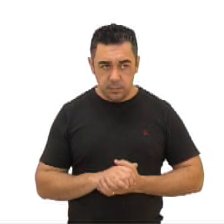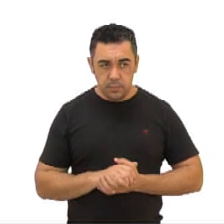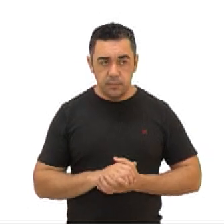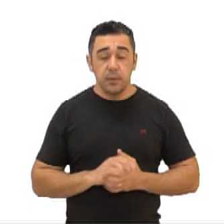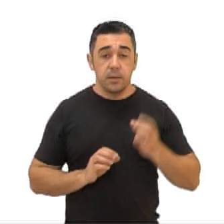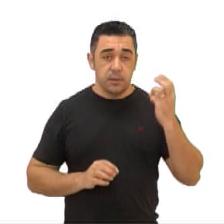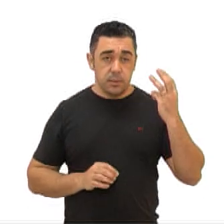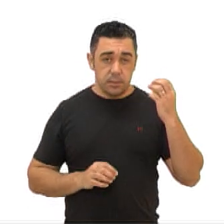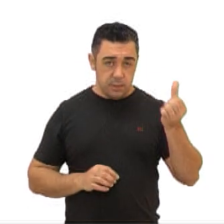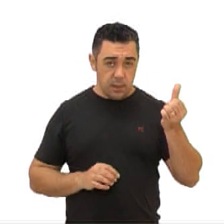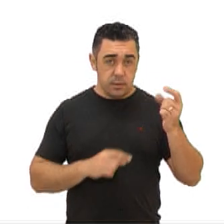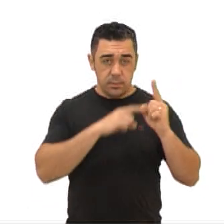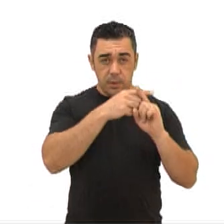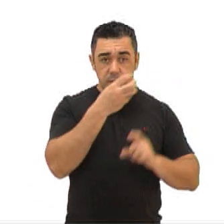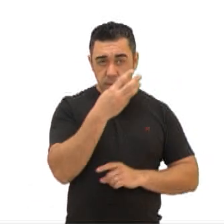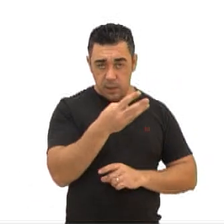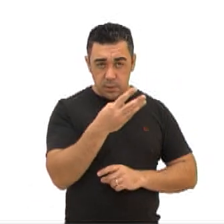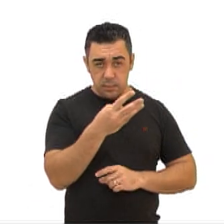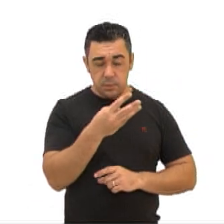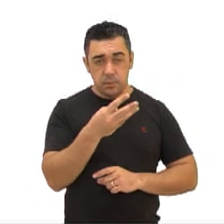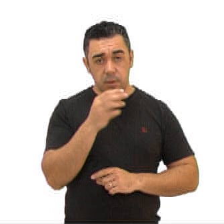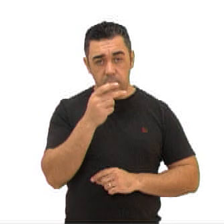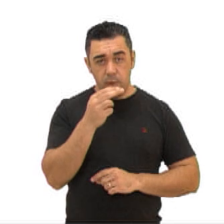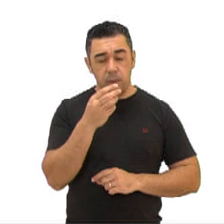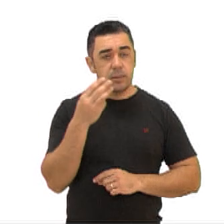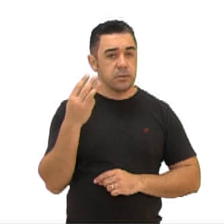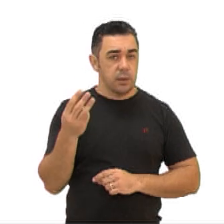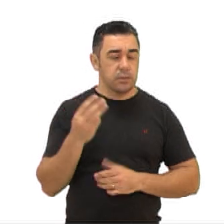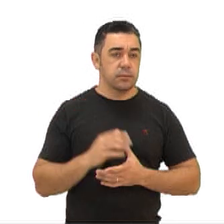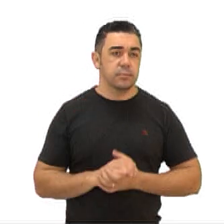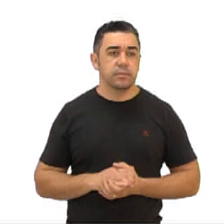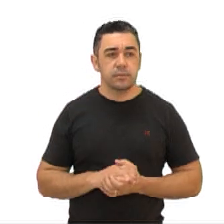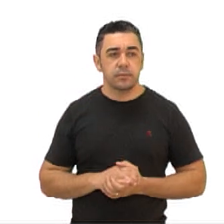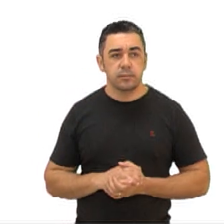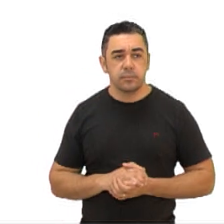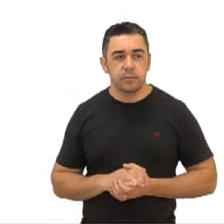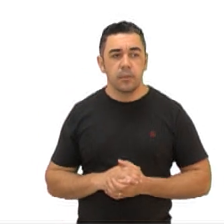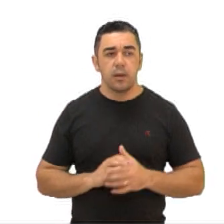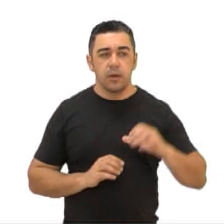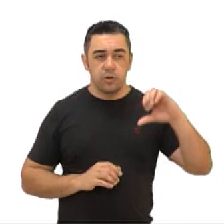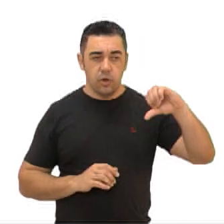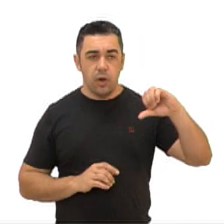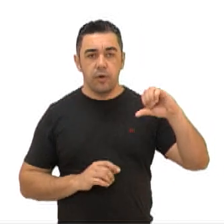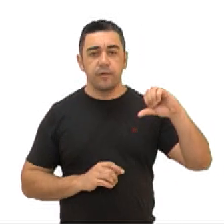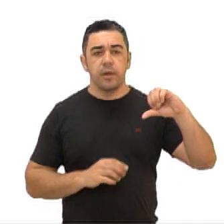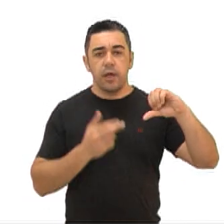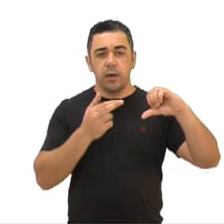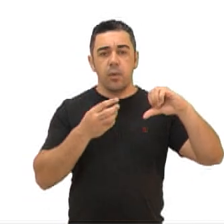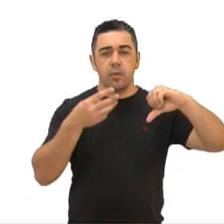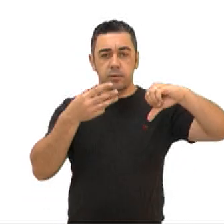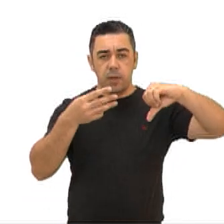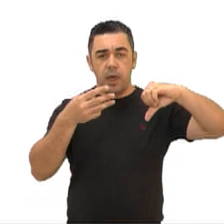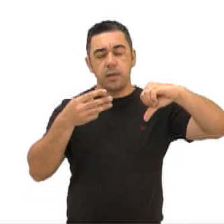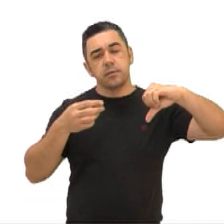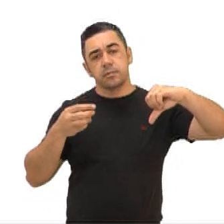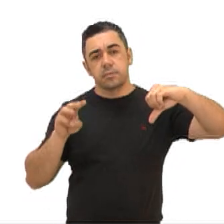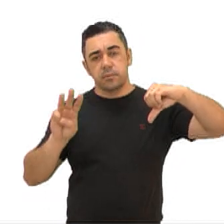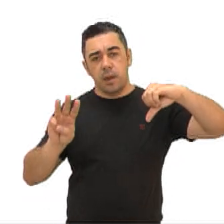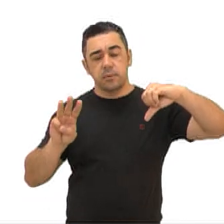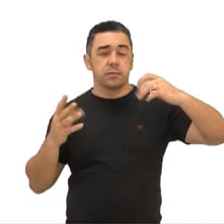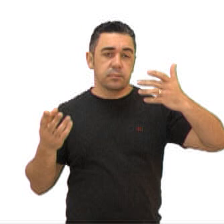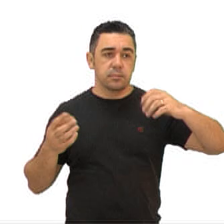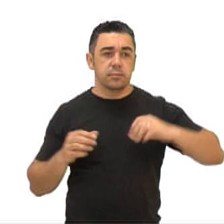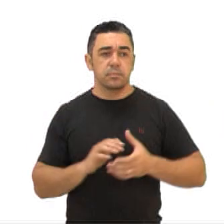6 mais 3 é igual a 3 maçãs. Então, 9 é igual a 3 vezes as 3